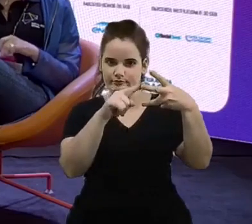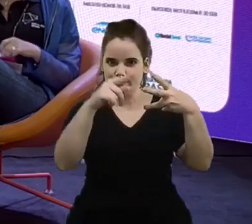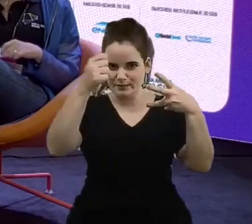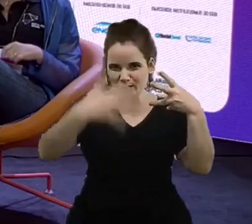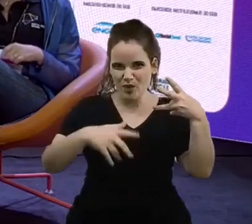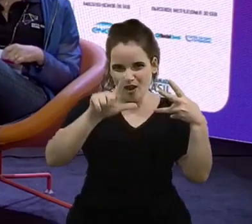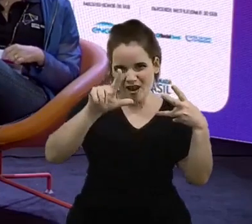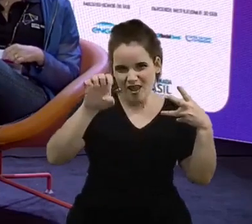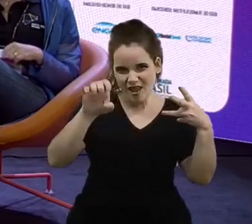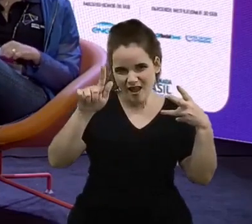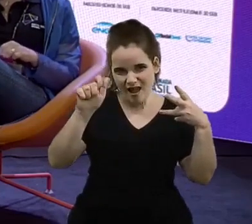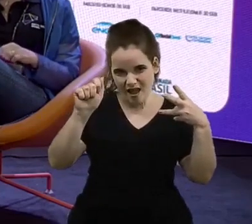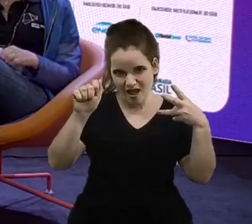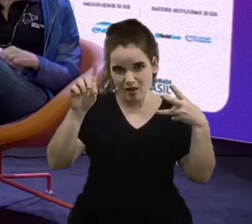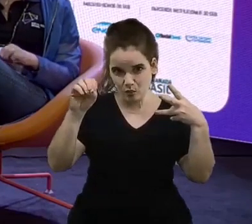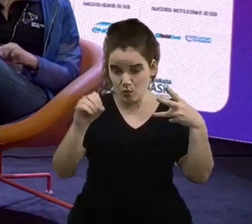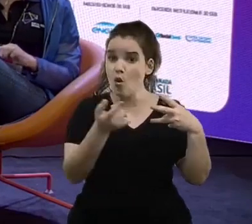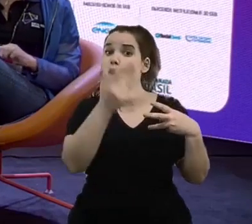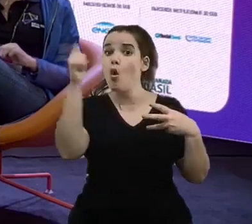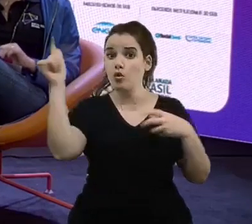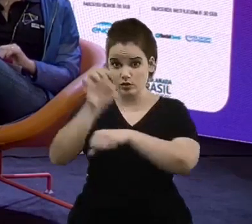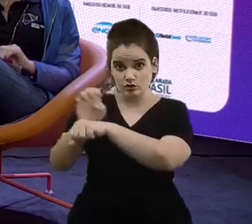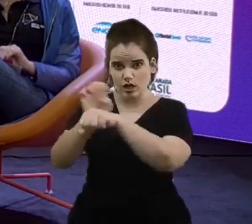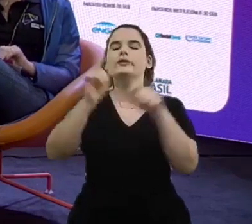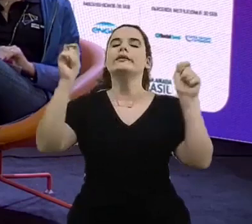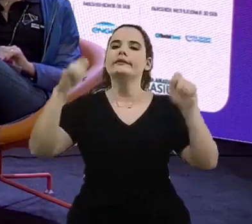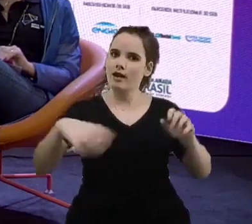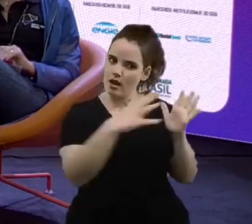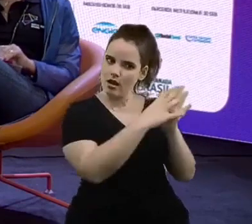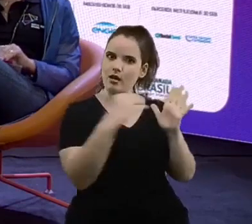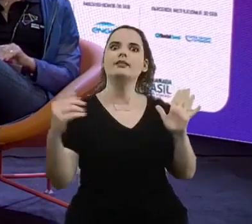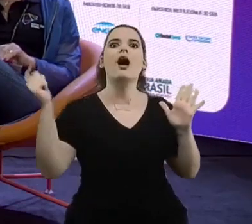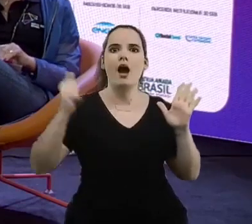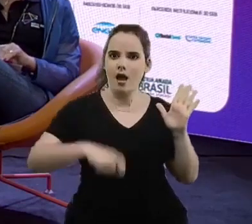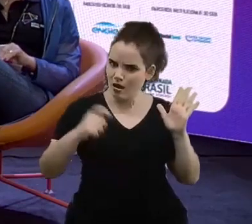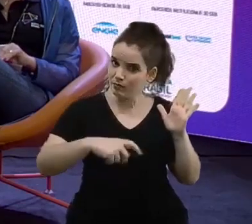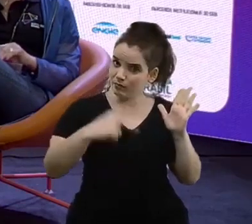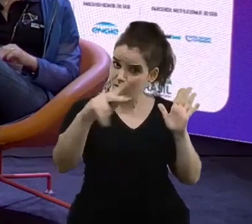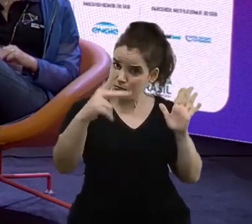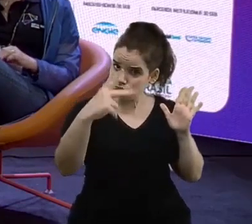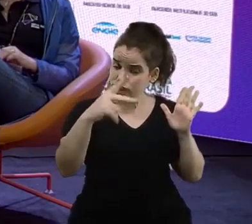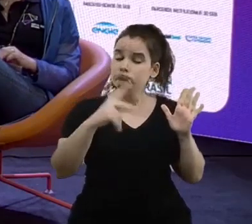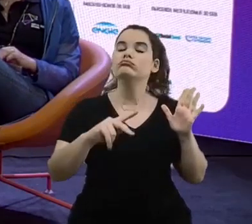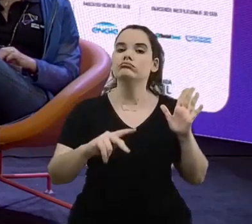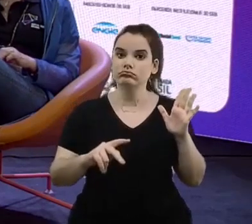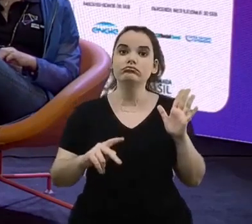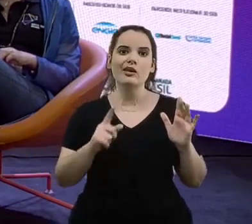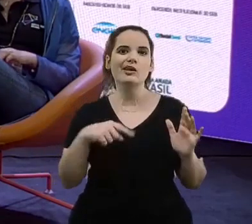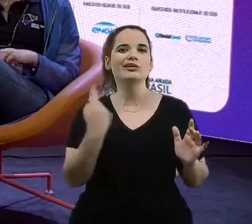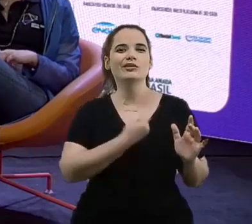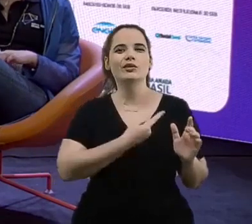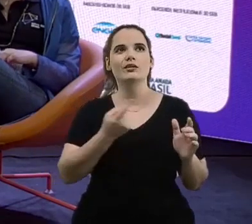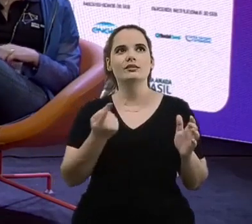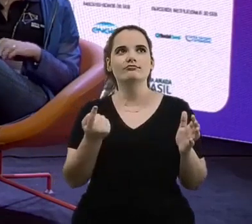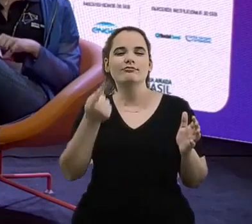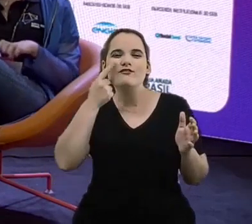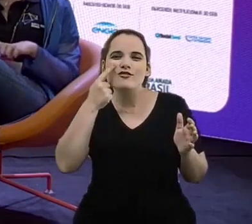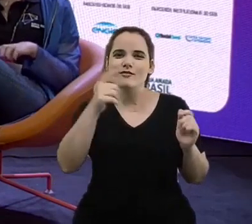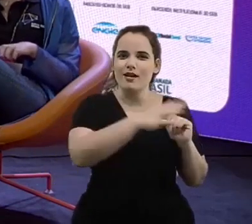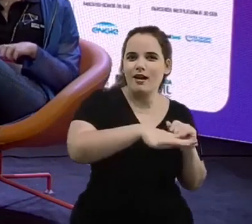para análise de dados, para esse tipo de coisa, eu acho que faz muita diferença. Assim, é claro que habilidades de uso de